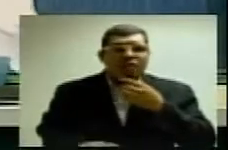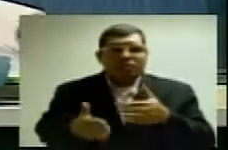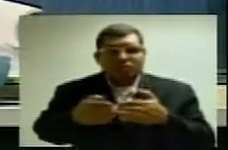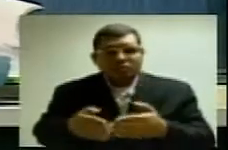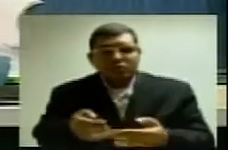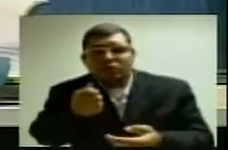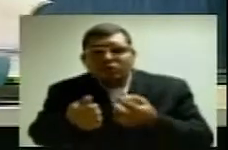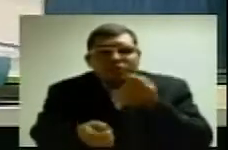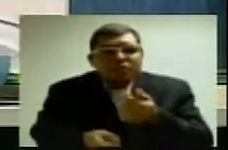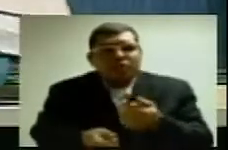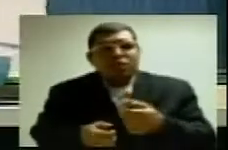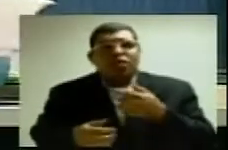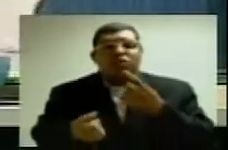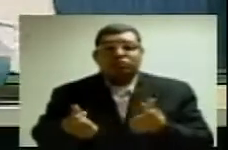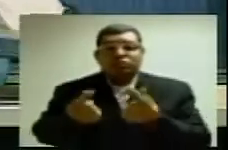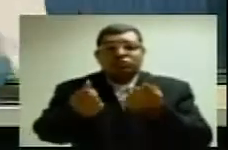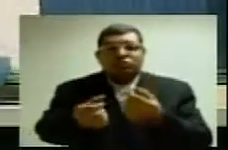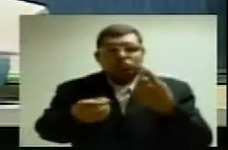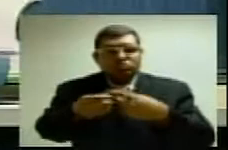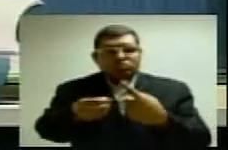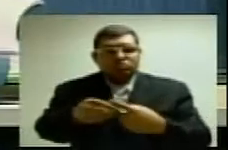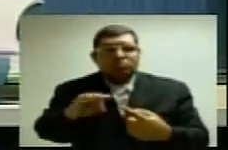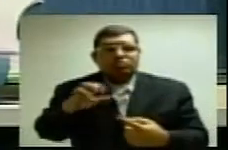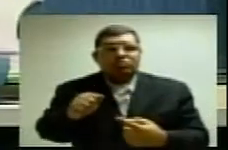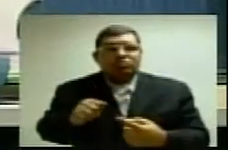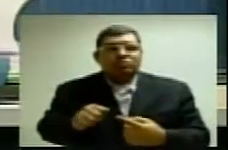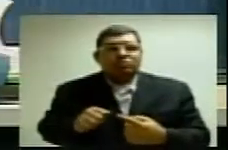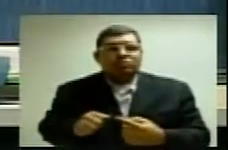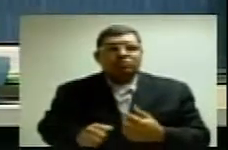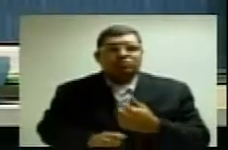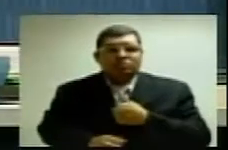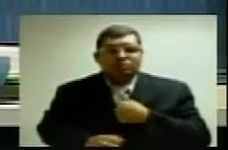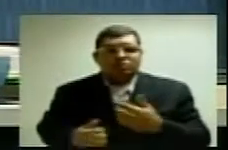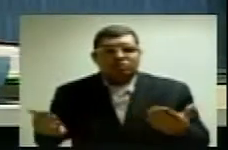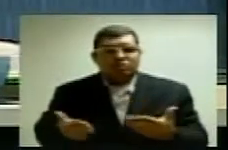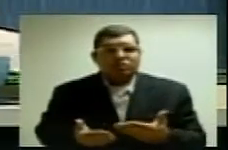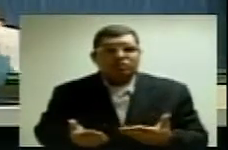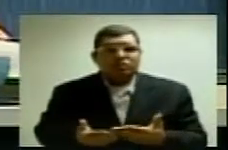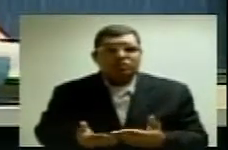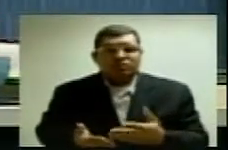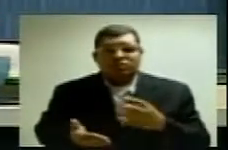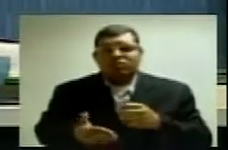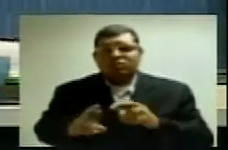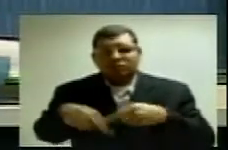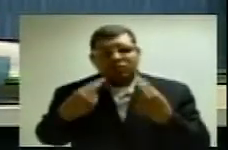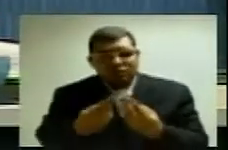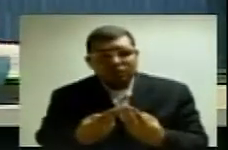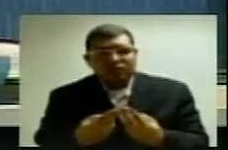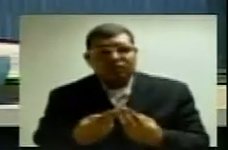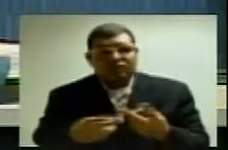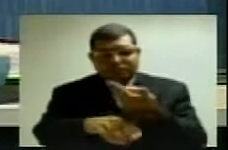parcos recursos do município e do povo de Boca do Acre. Eu estou marcando audiência